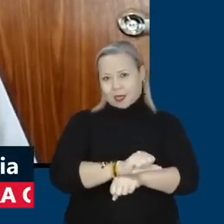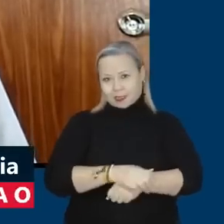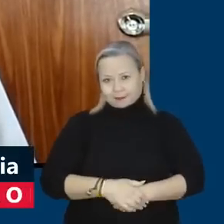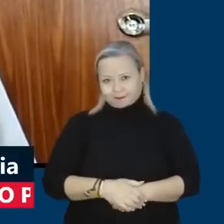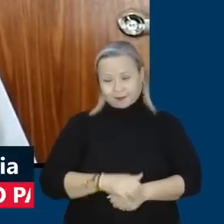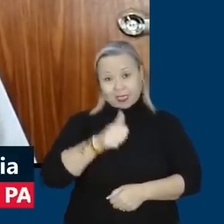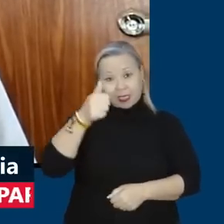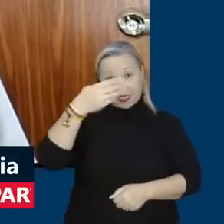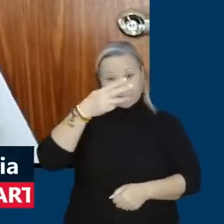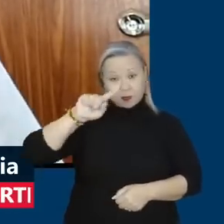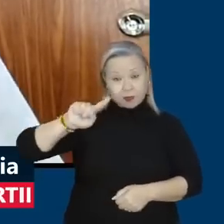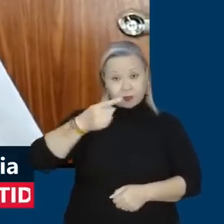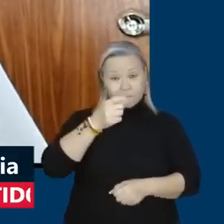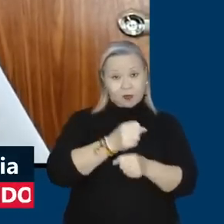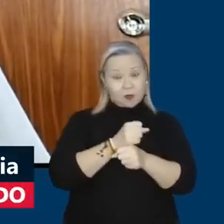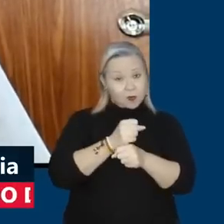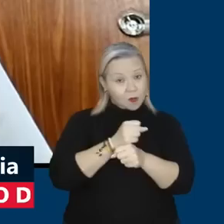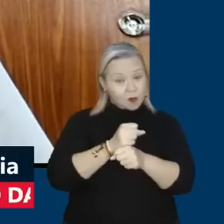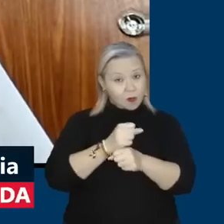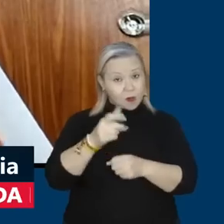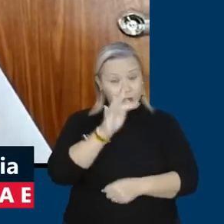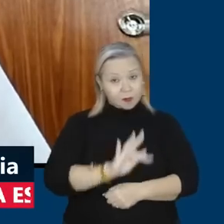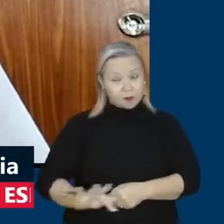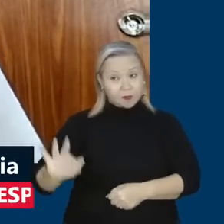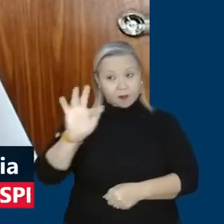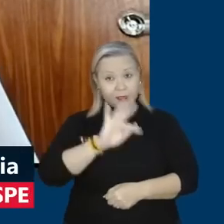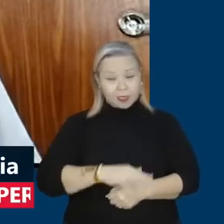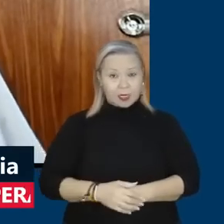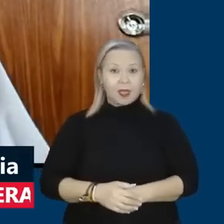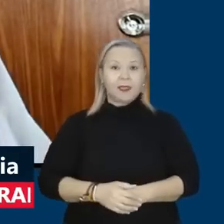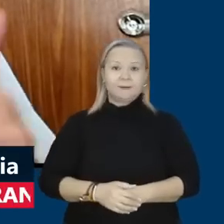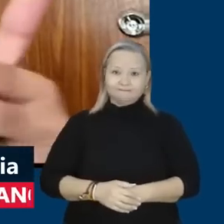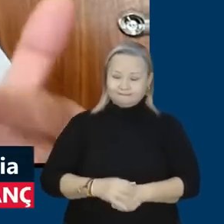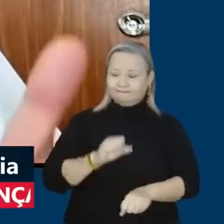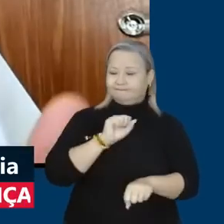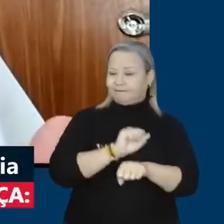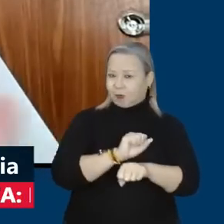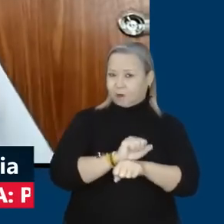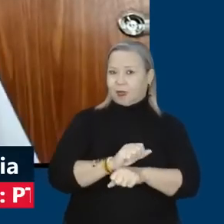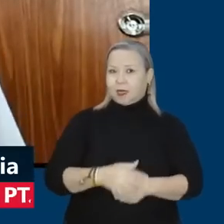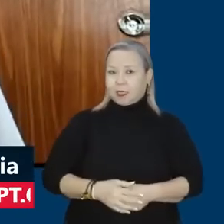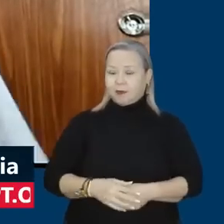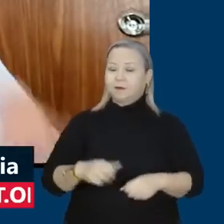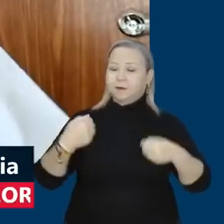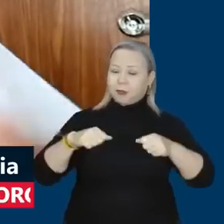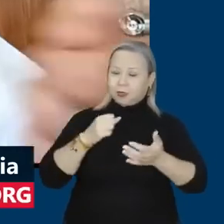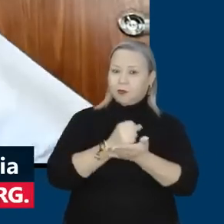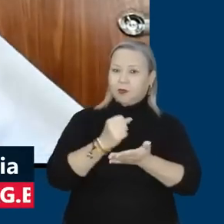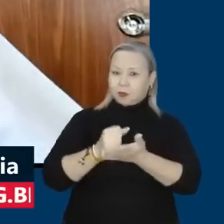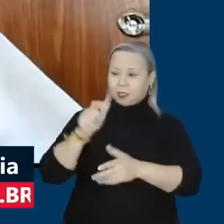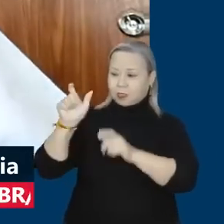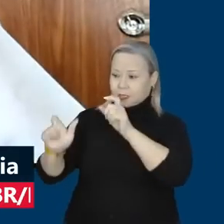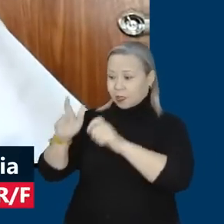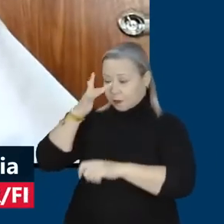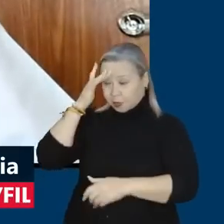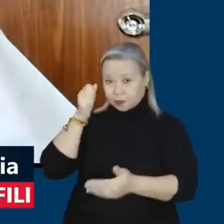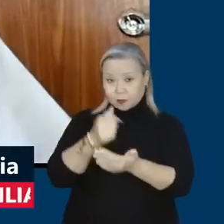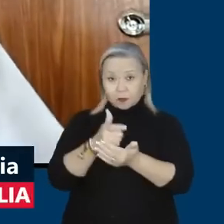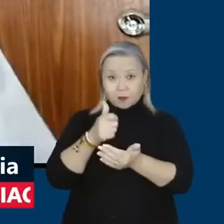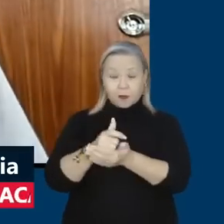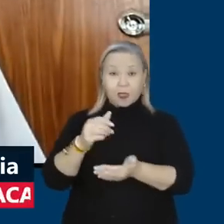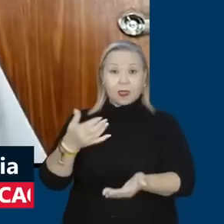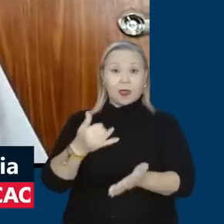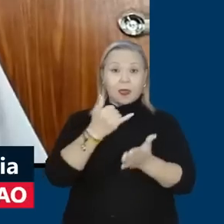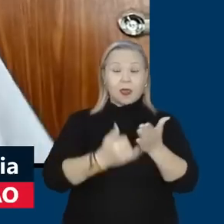obras federais, novas empresas irão assumir essas obras, vão contratar mais pessoas, vão pagar mais